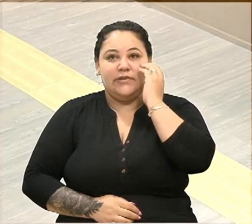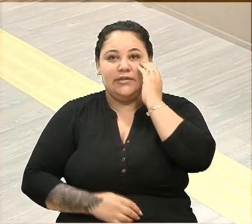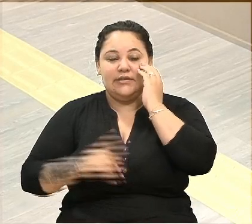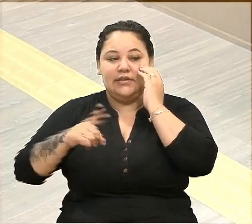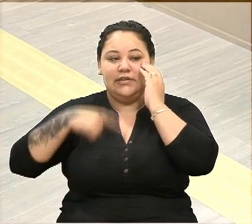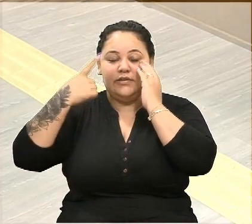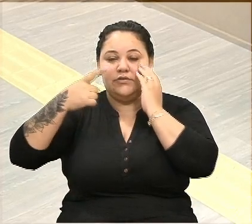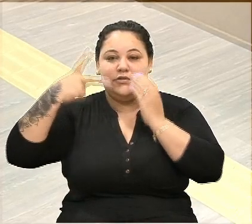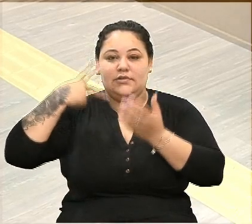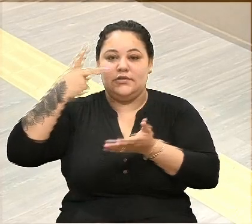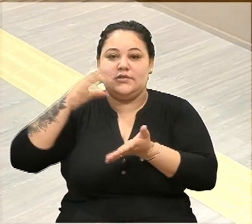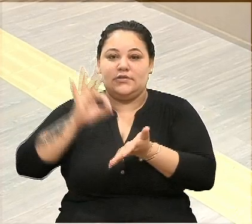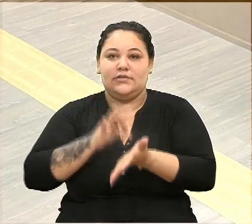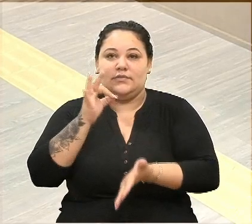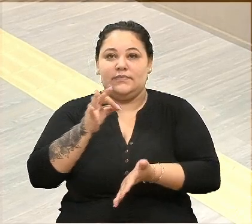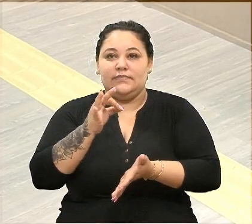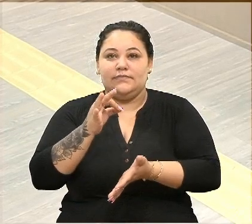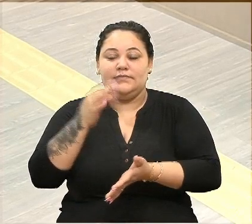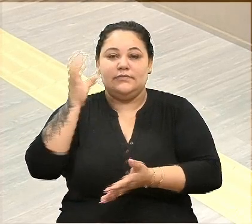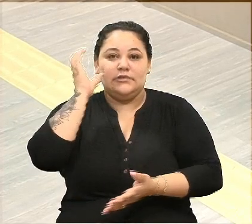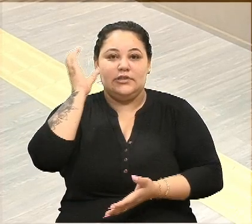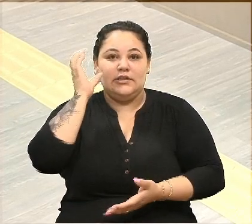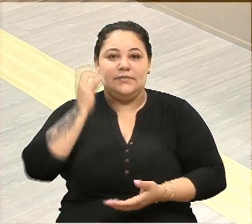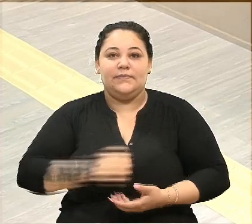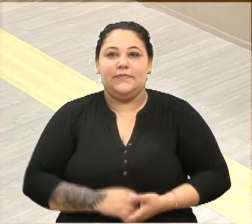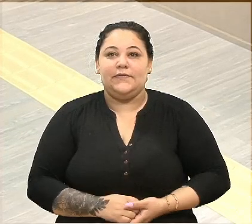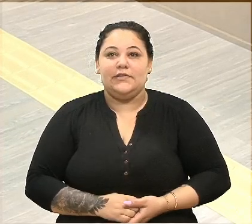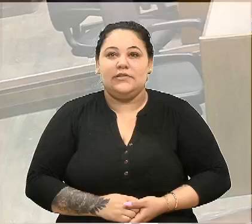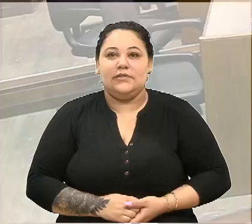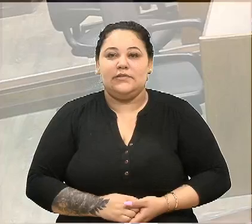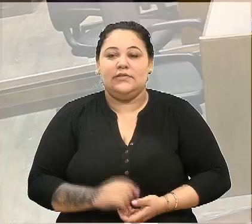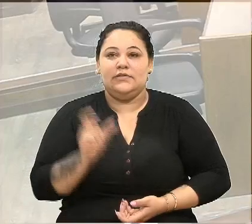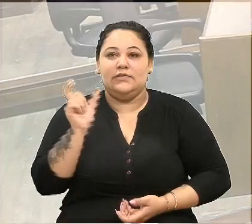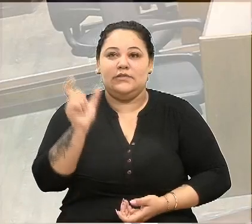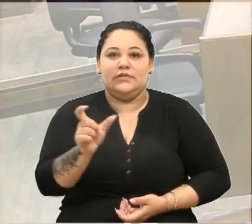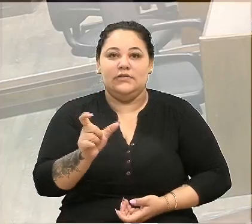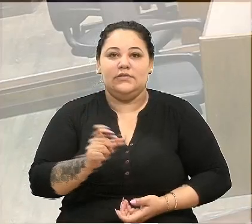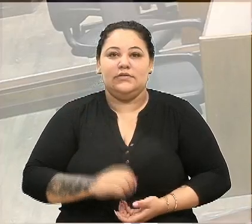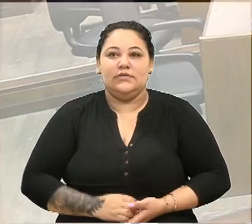Próximo vereador inscrito no pequeno expediente, vereador Cadori. Com a palavra.